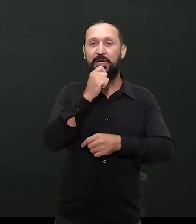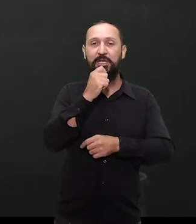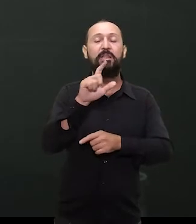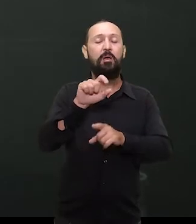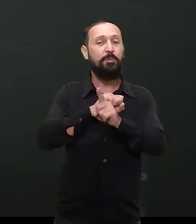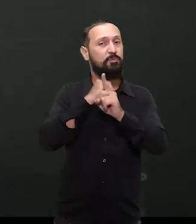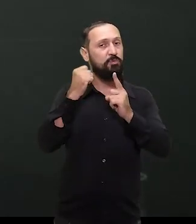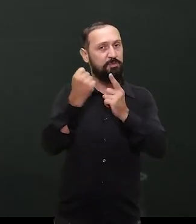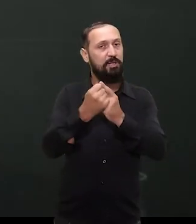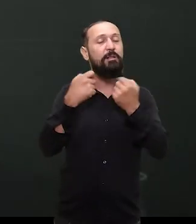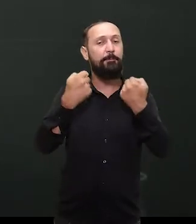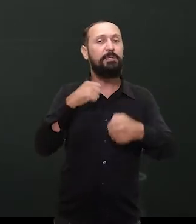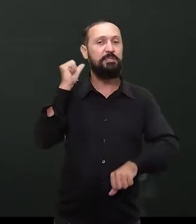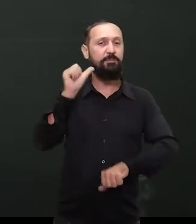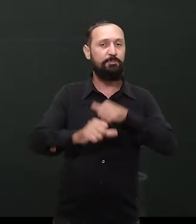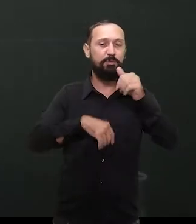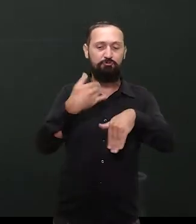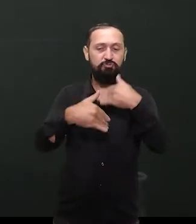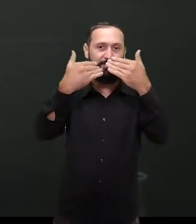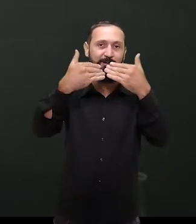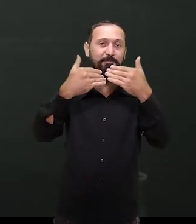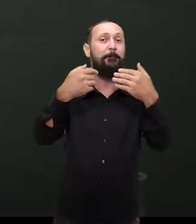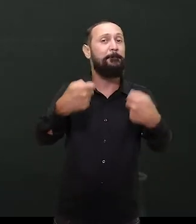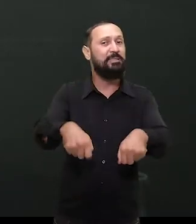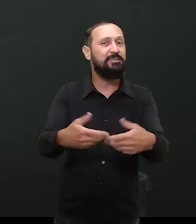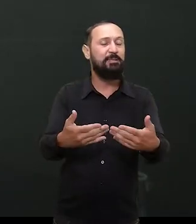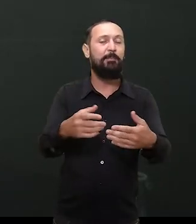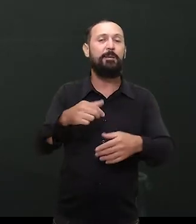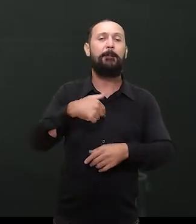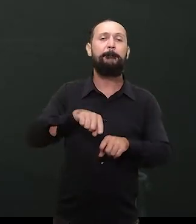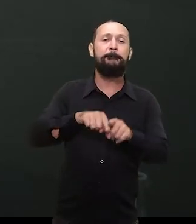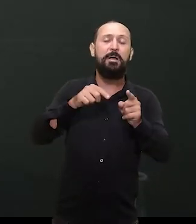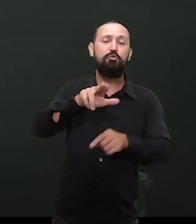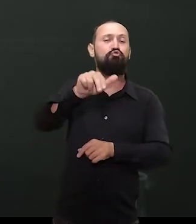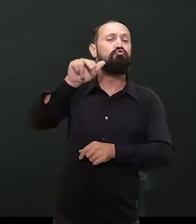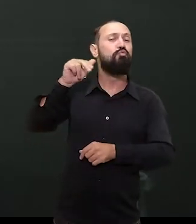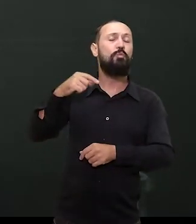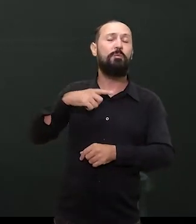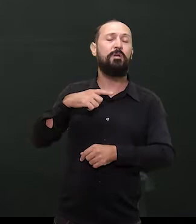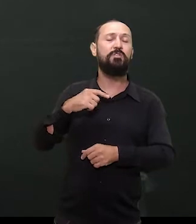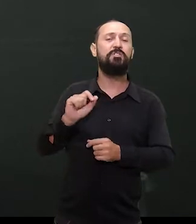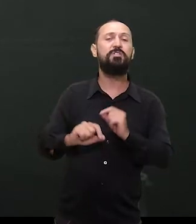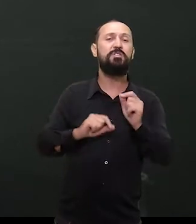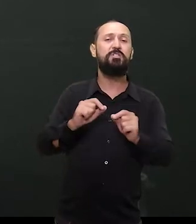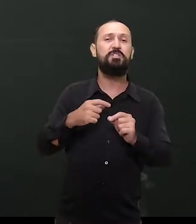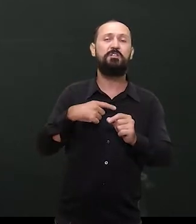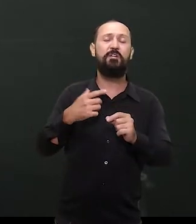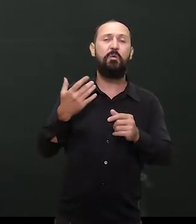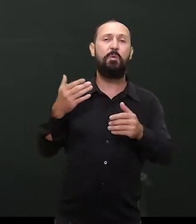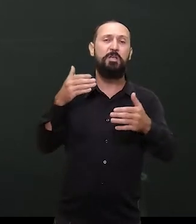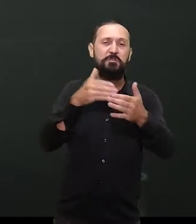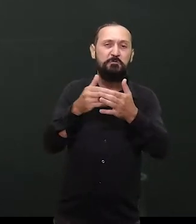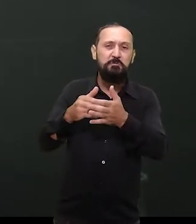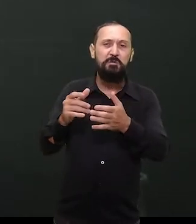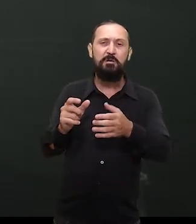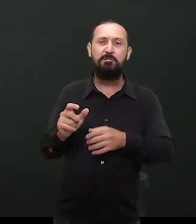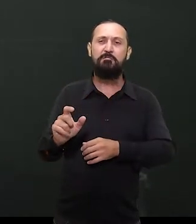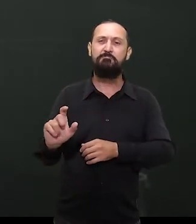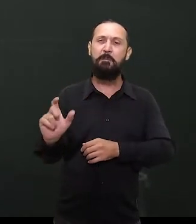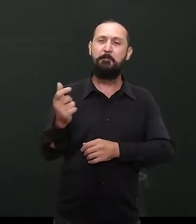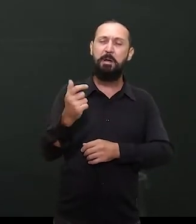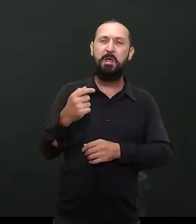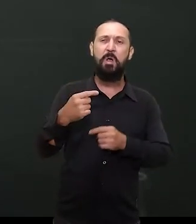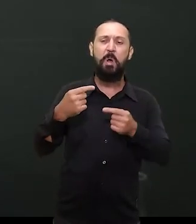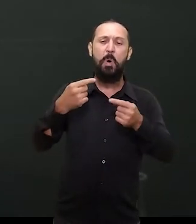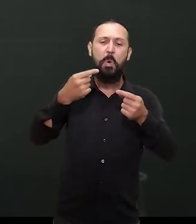ainda vivemos numa sociedade que precisa evoluir mas eu nunca tive é um empecilho uma